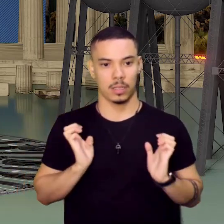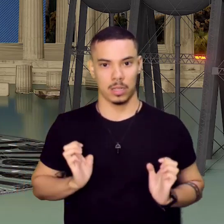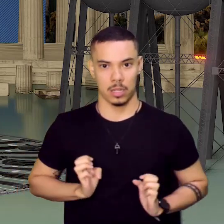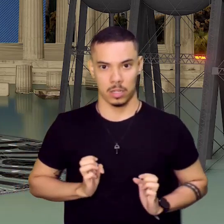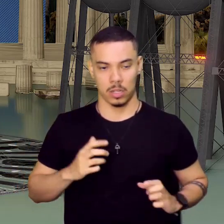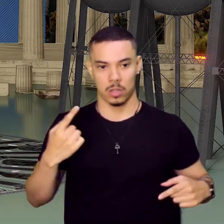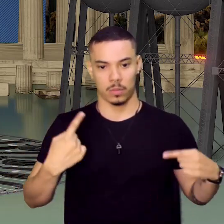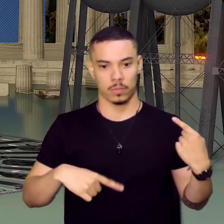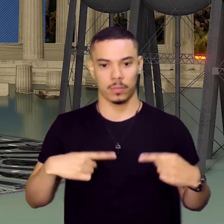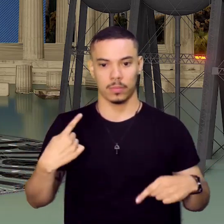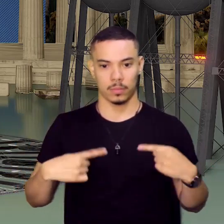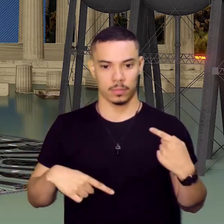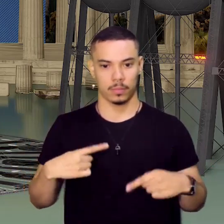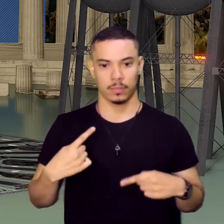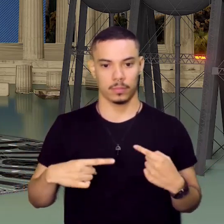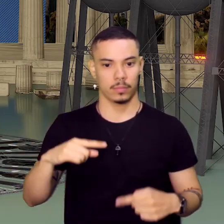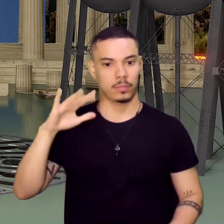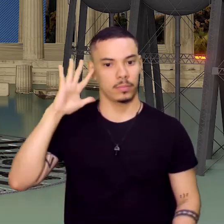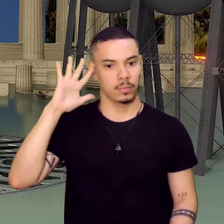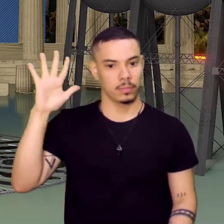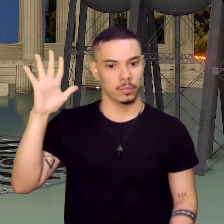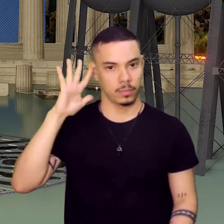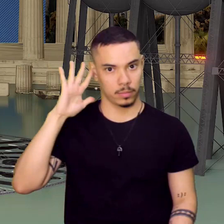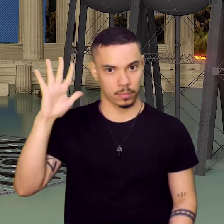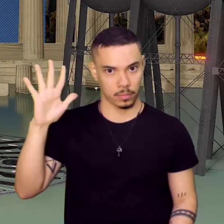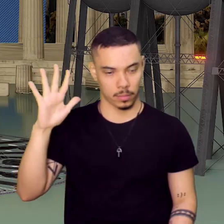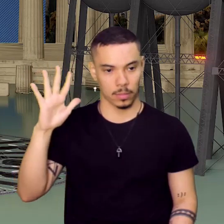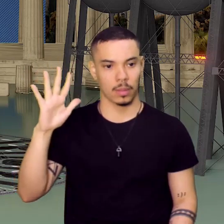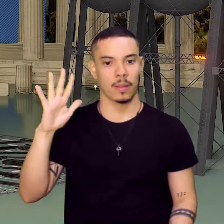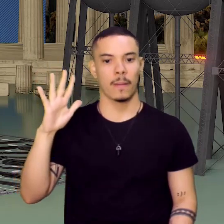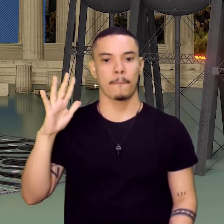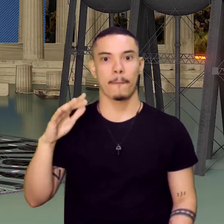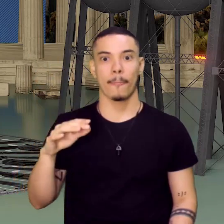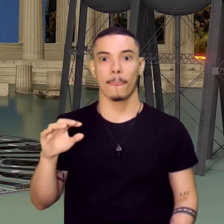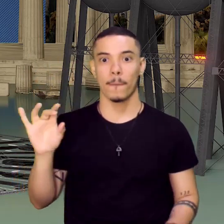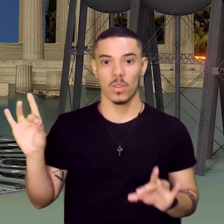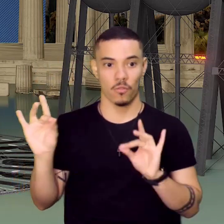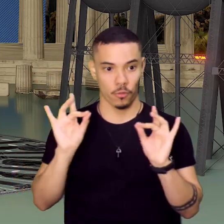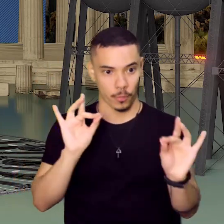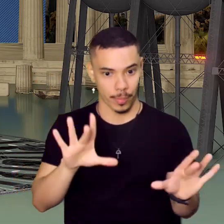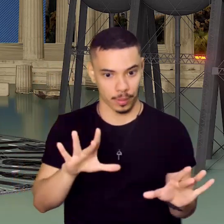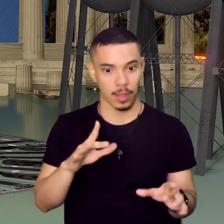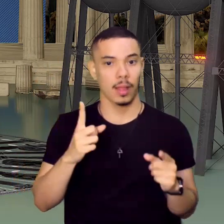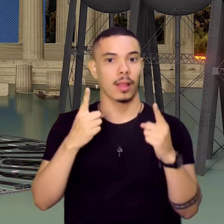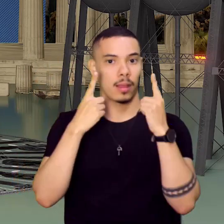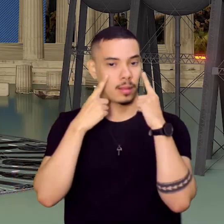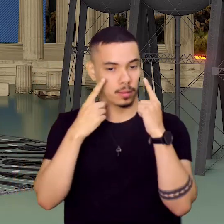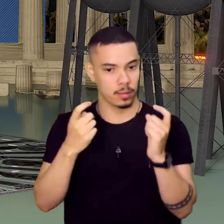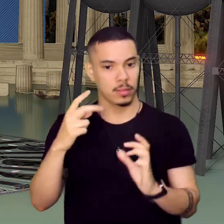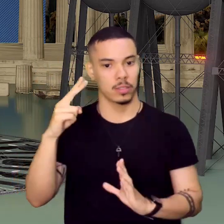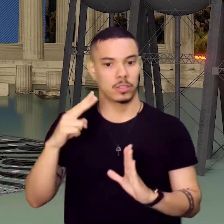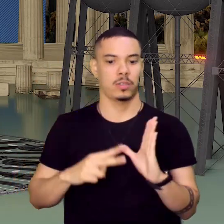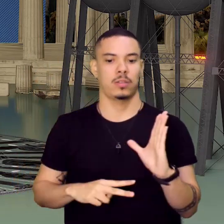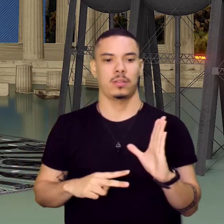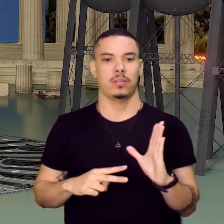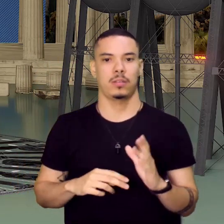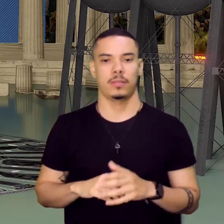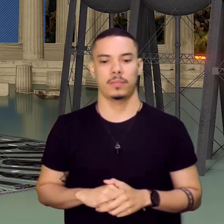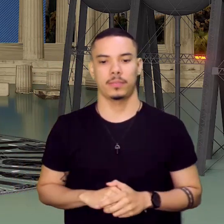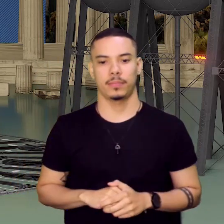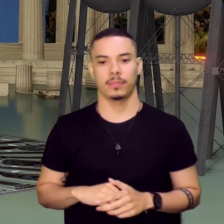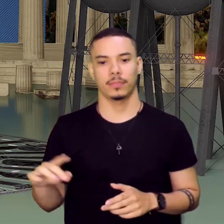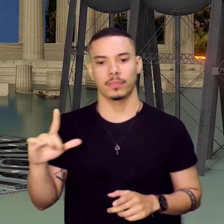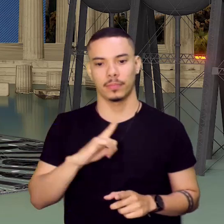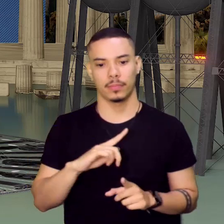político no pensamento do Alberto Bob eu vou mandar para vocês quem interessa a ler interessante tá então vocês vão ver essas